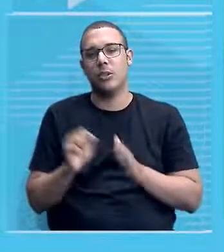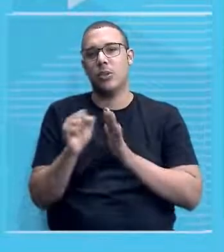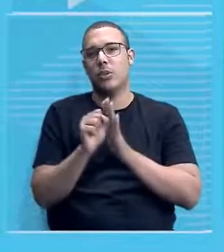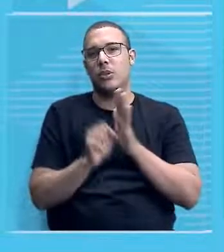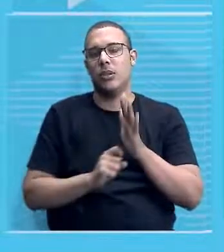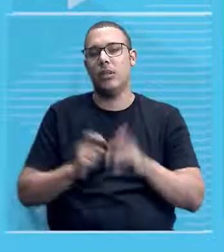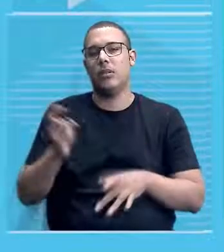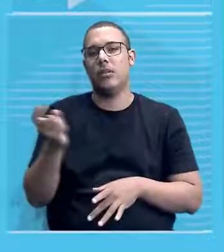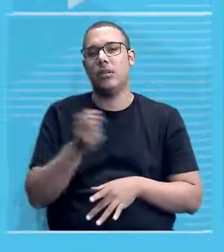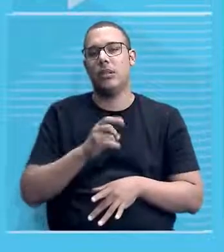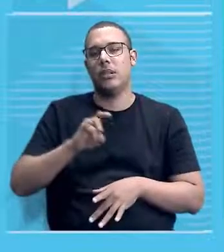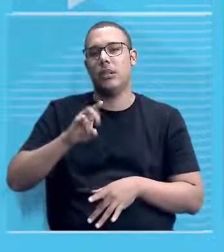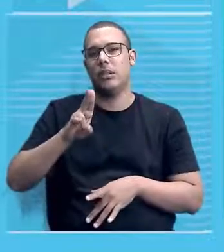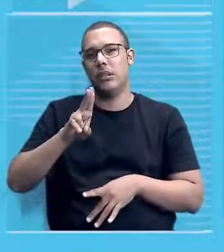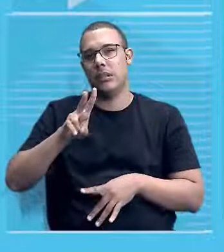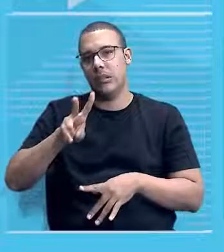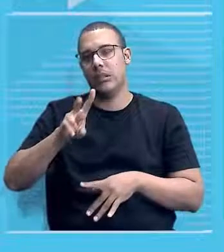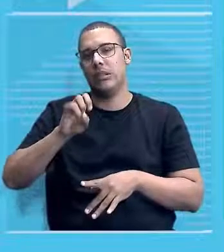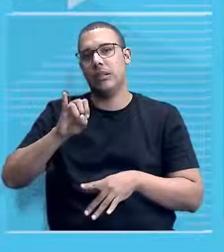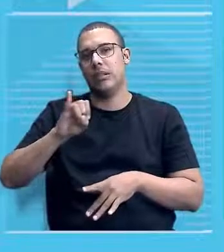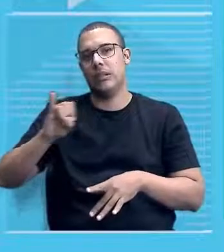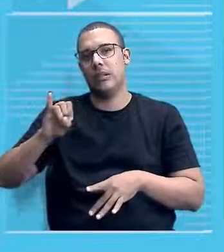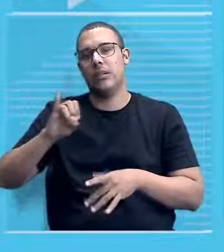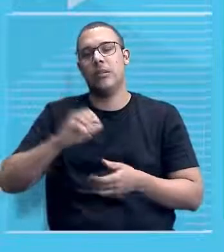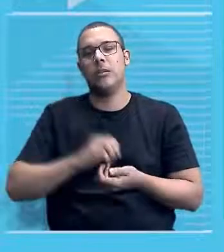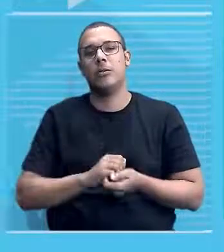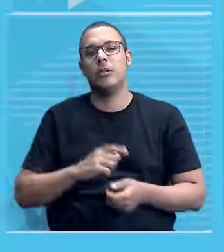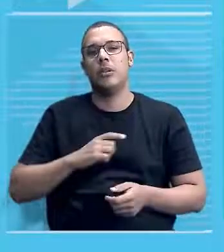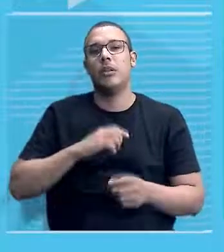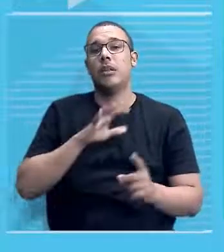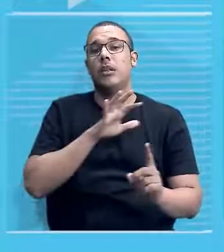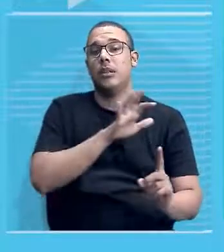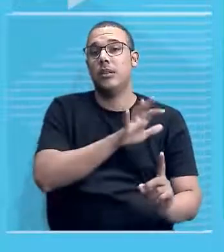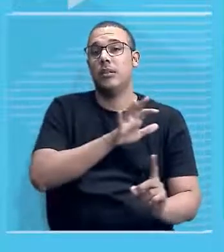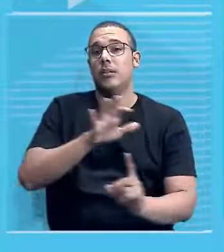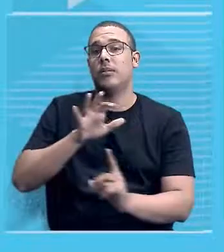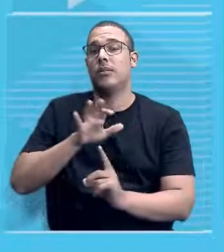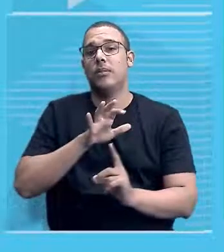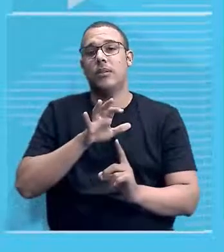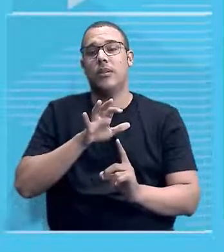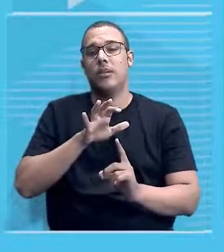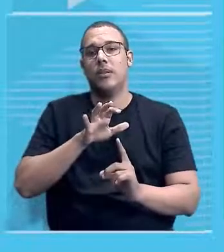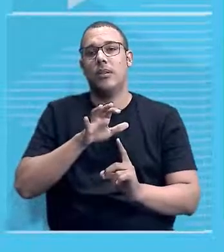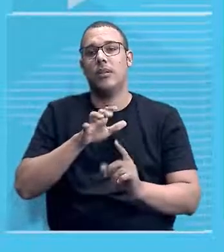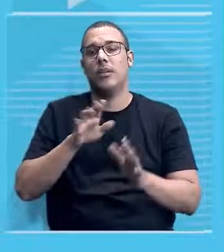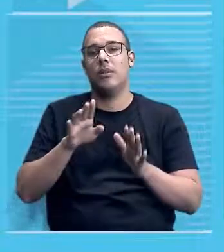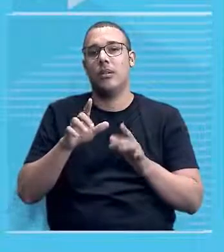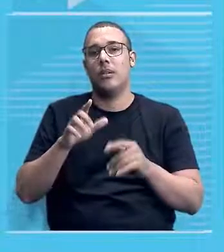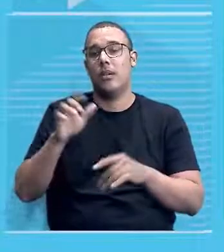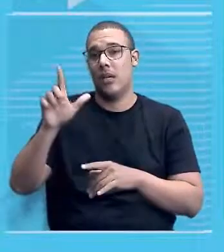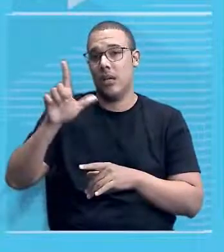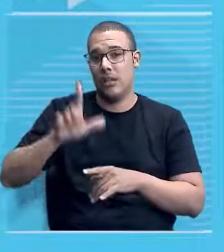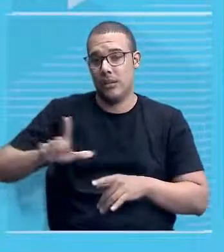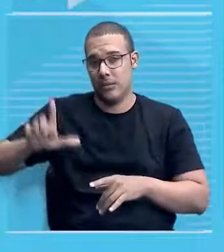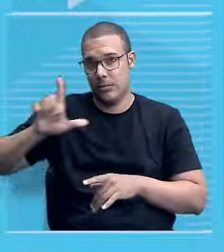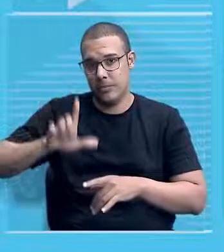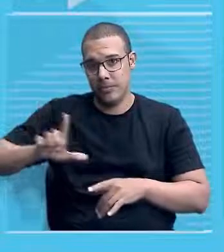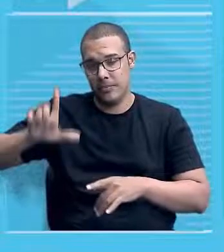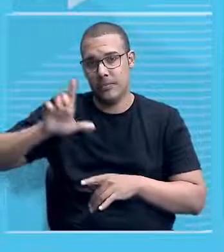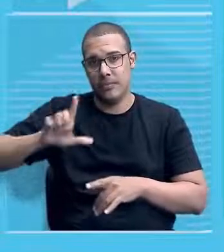18 ele tem as influências da literatura e